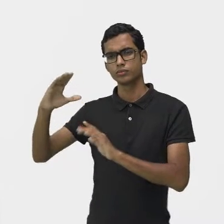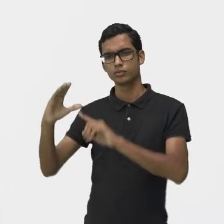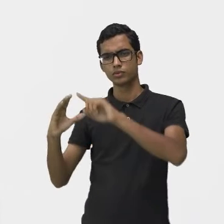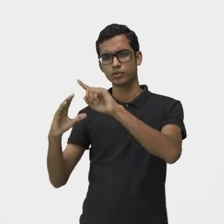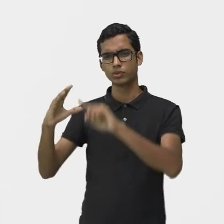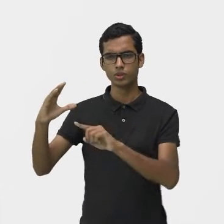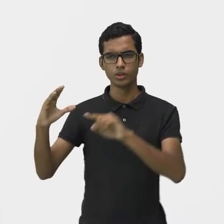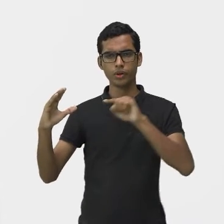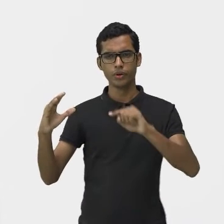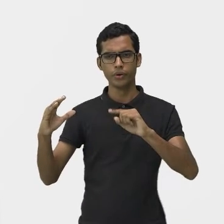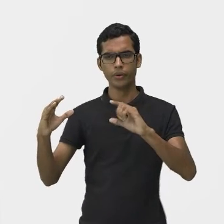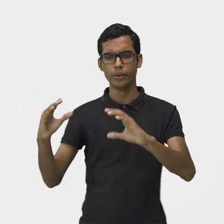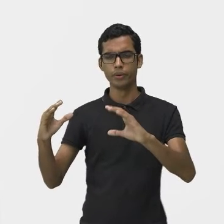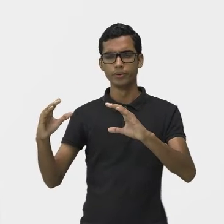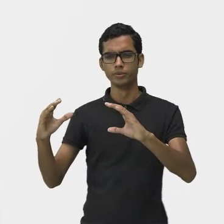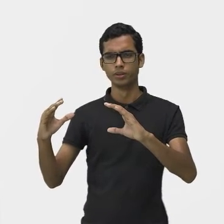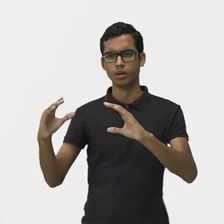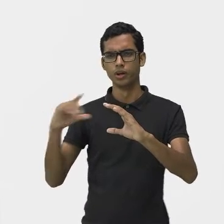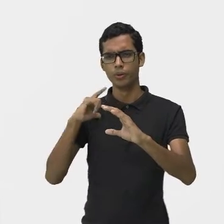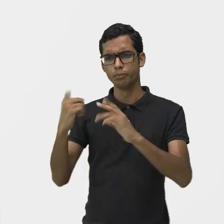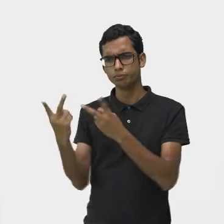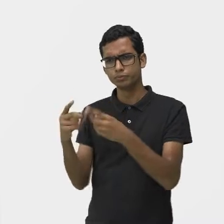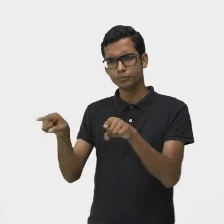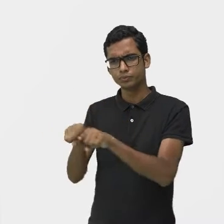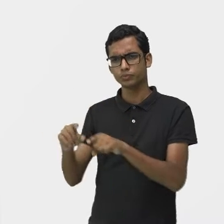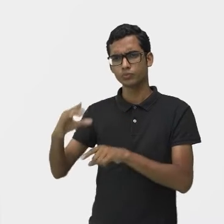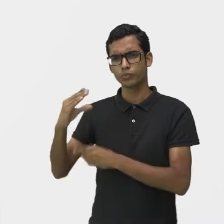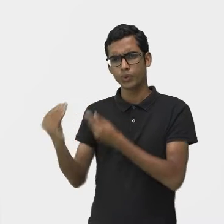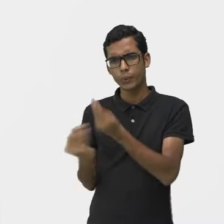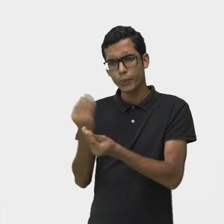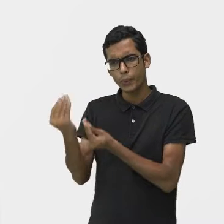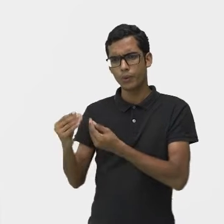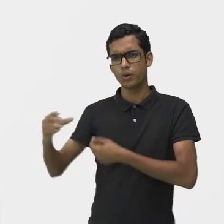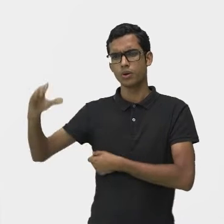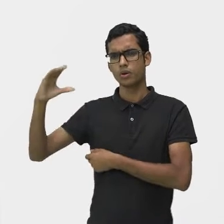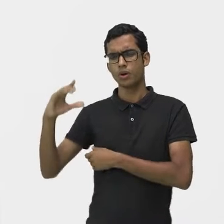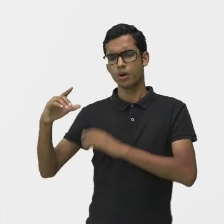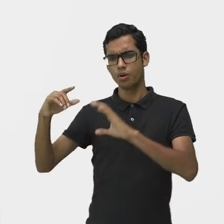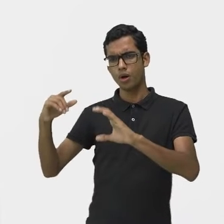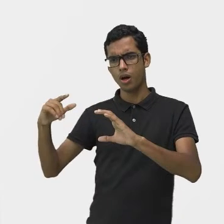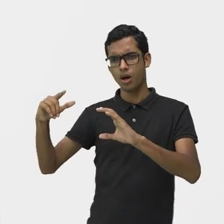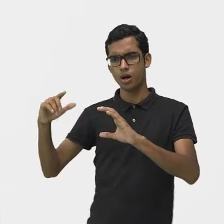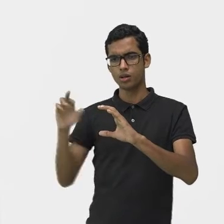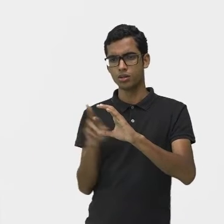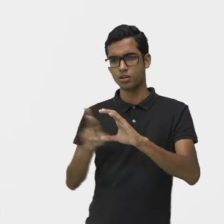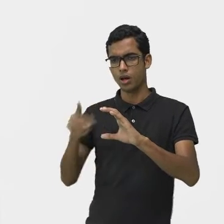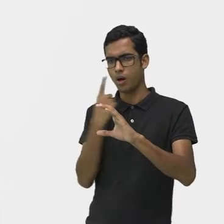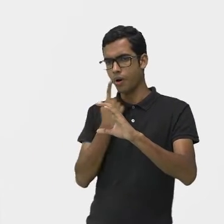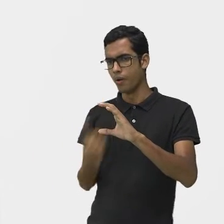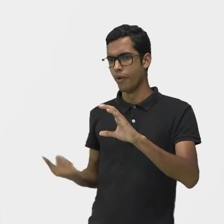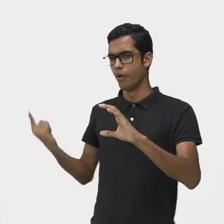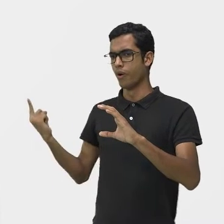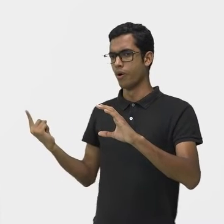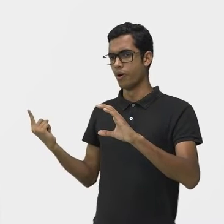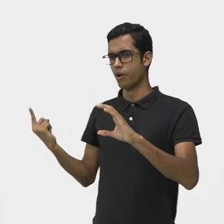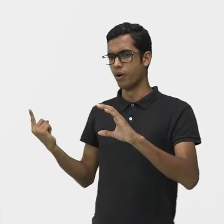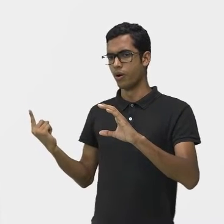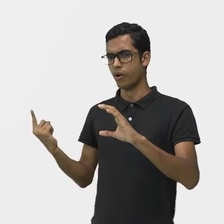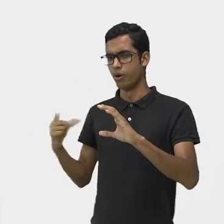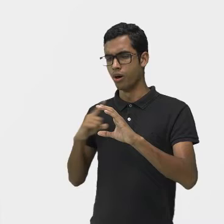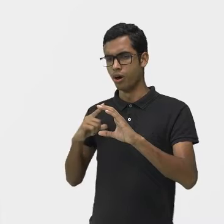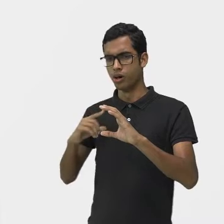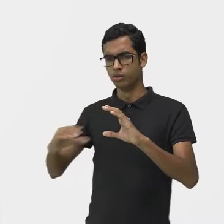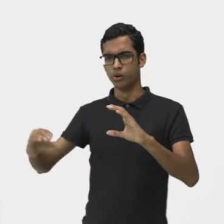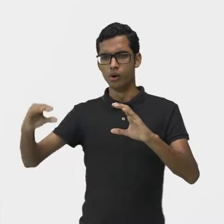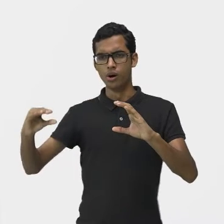de Gauss. E aí nós temos as condições de nitidez de Gauss aí na imagem. Essas condições de